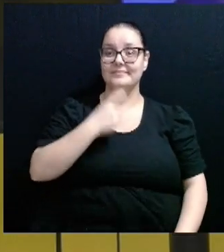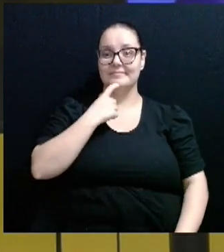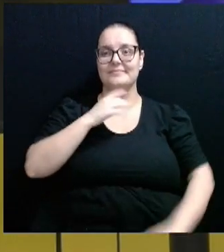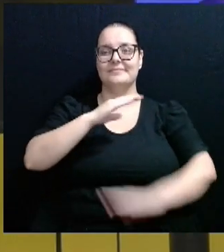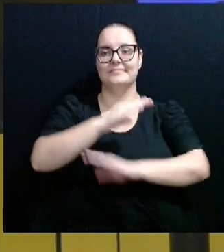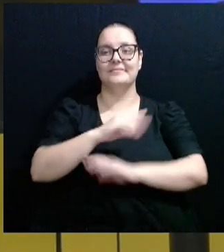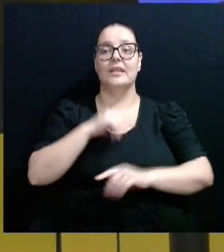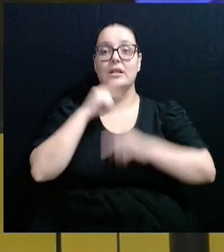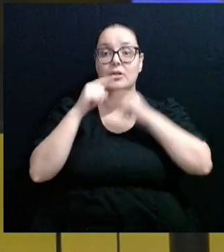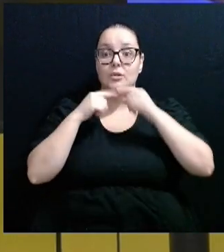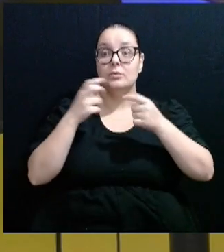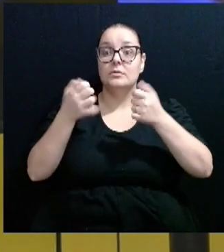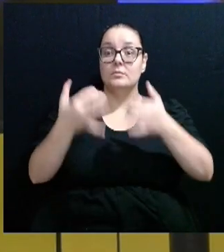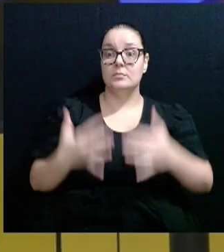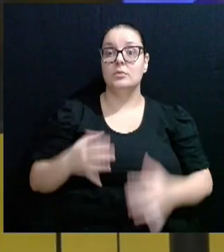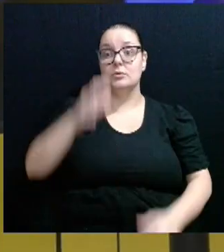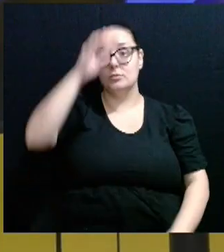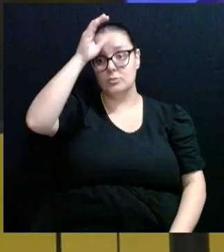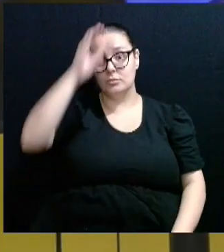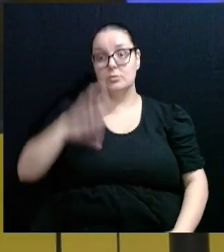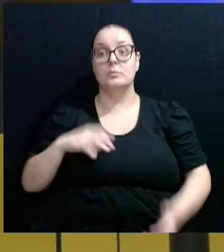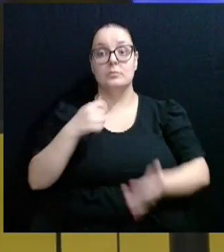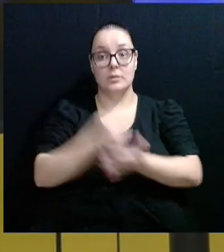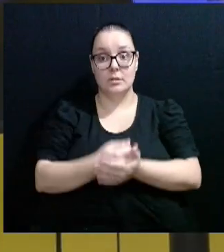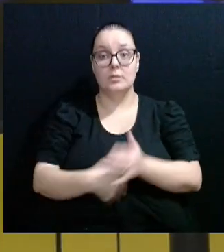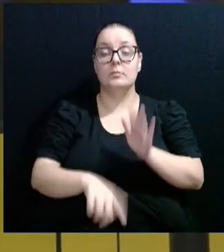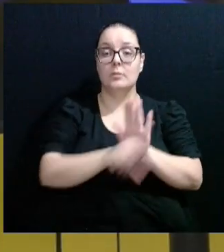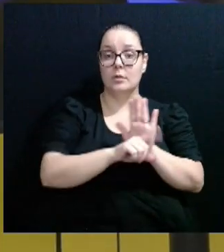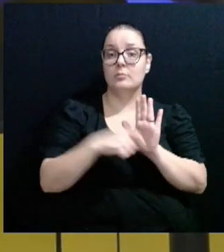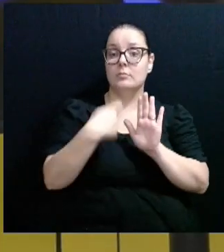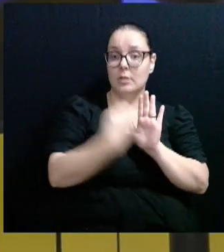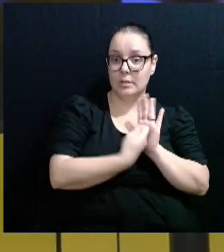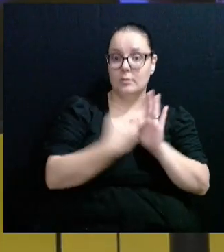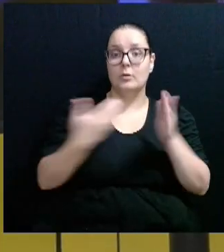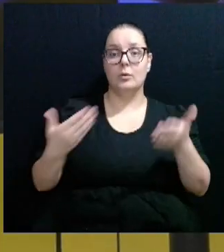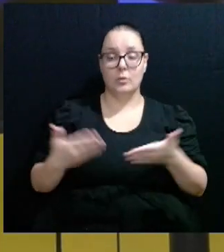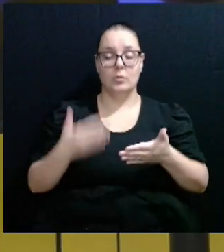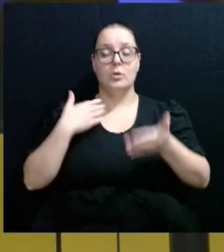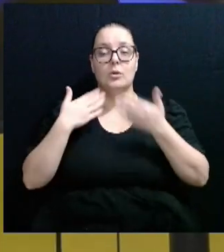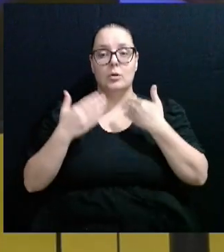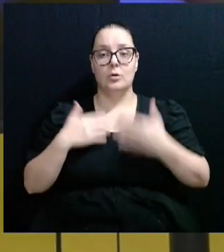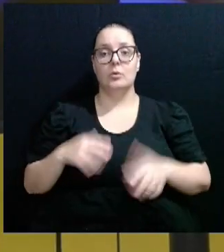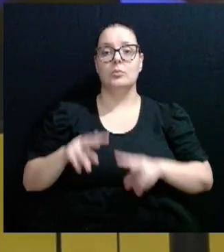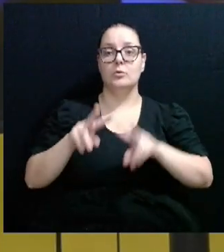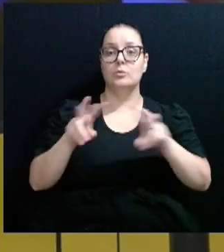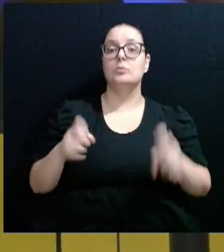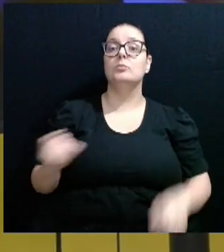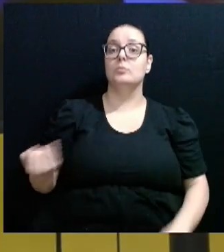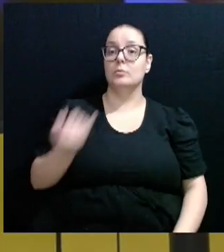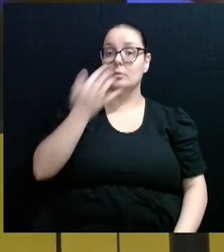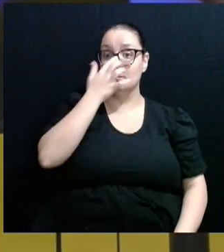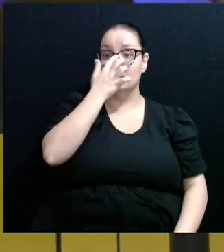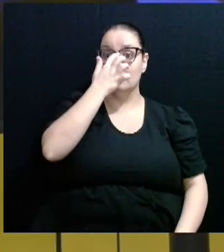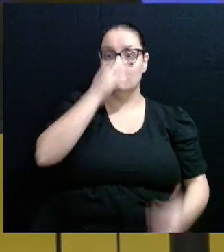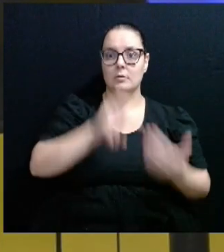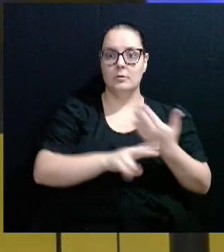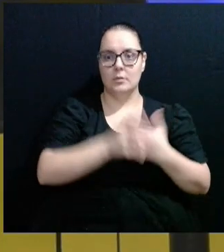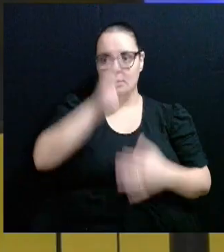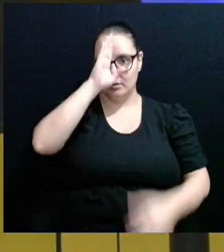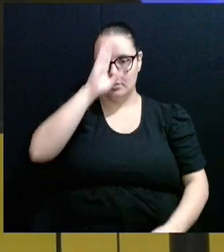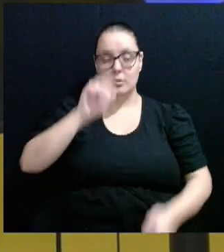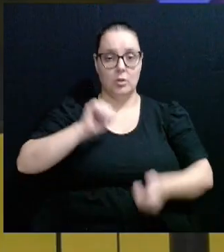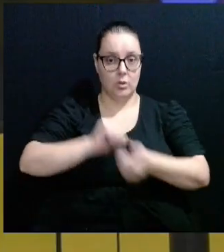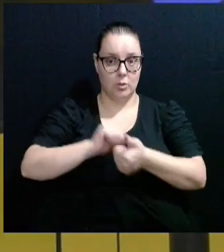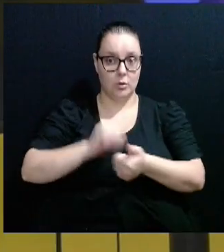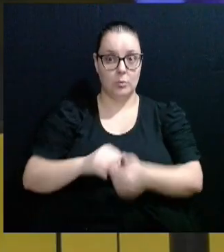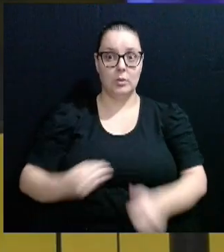orientar o cidadão e garantir que a lei seja cumprida. Hoje a nossa conversa é sobre um tema essencial que impacta diretamente a qualidade de vida